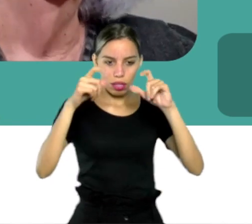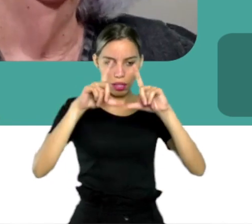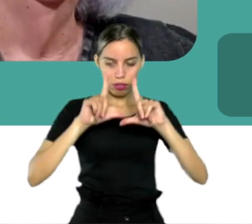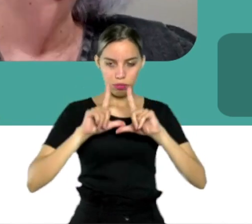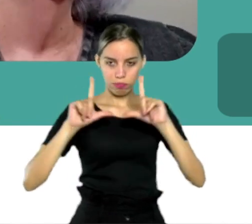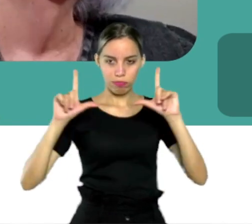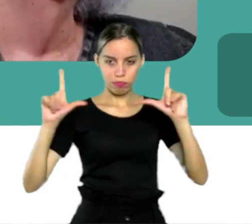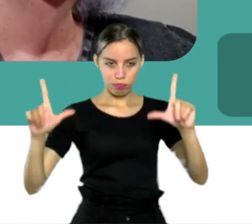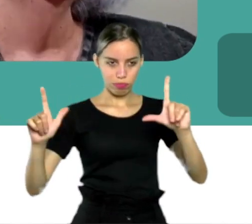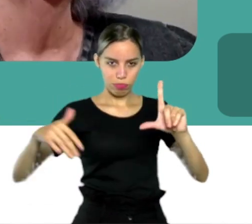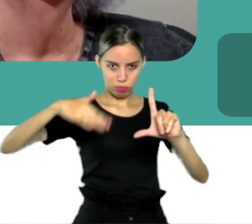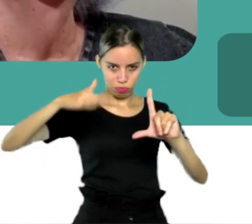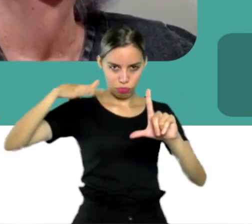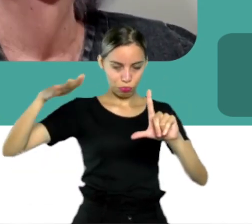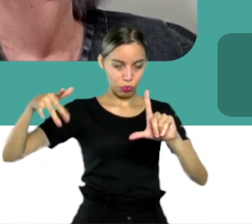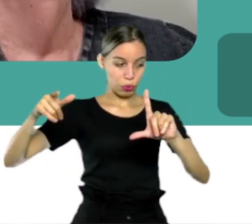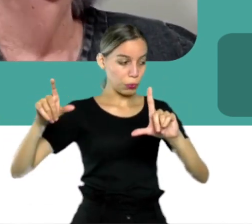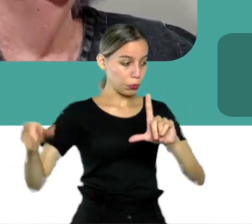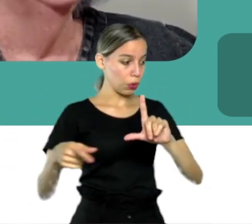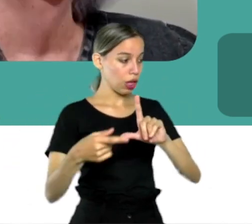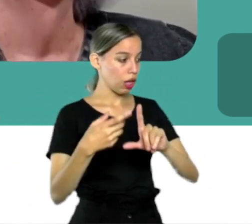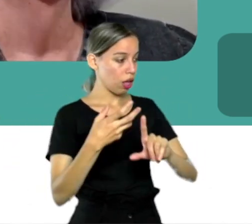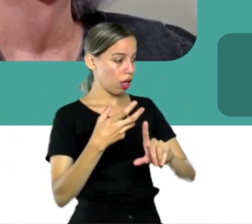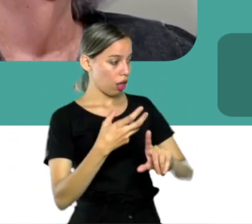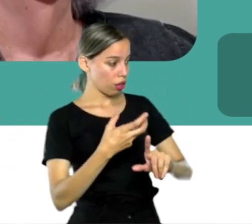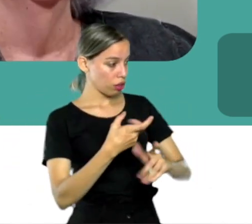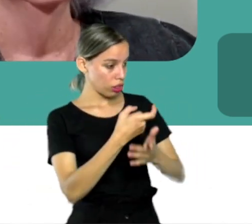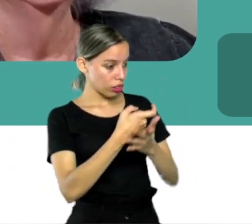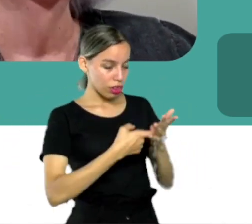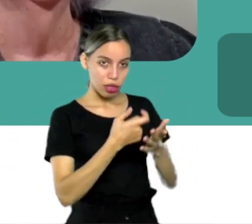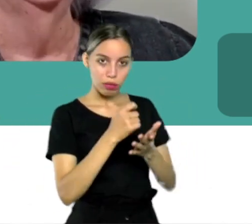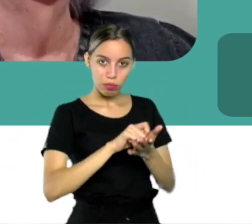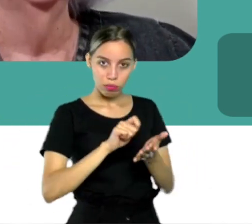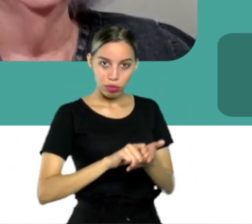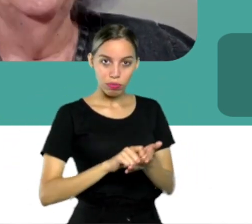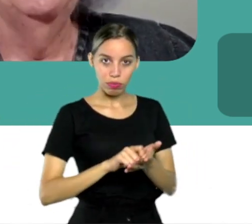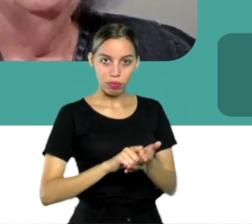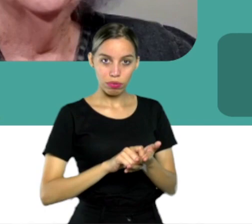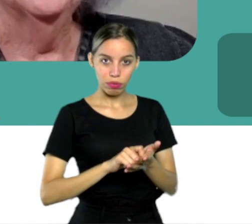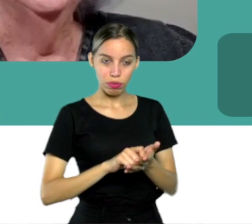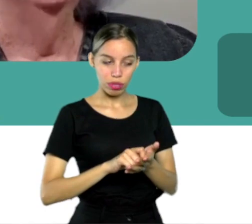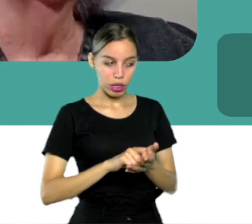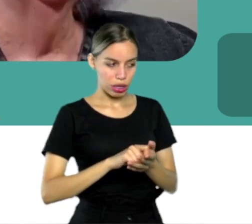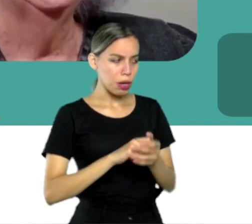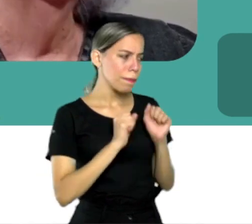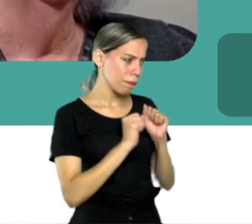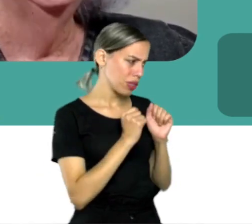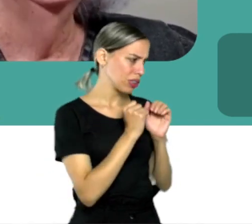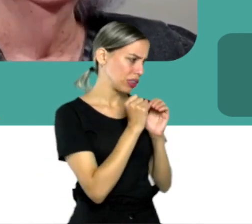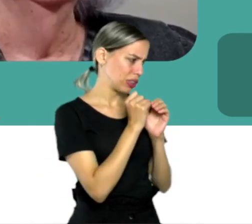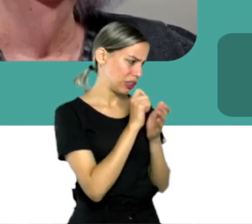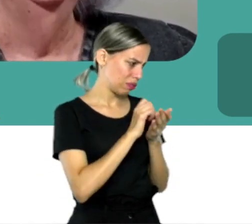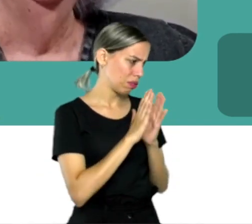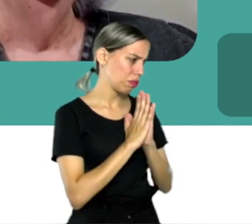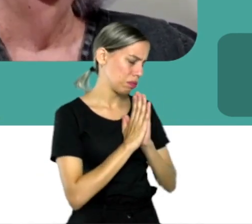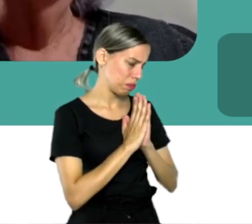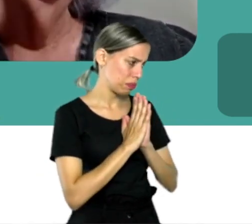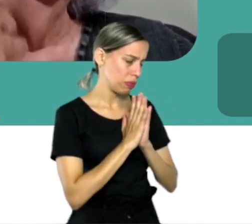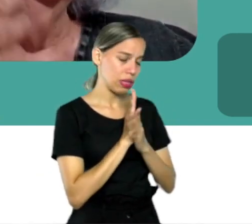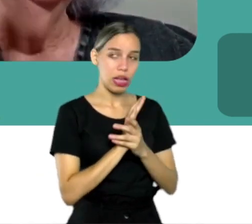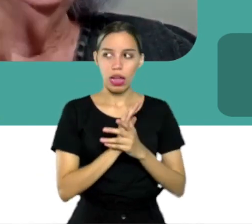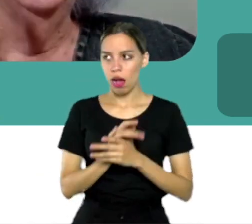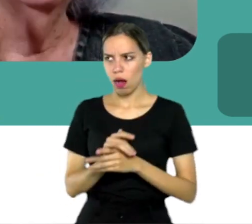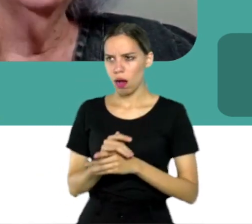olha, a emoção é sua, eu não tenho como escrever, você escreve e tal. Mas eu dei carona a ela.